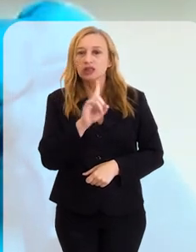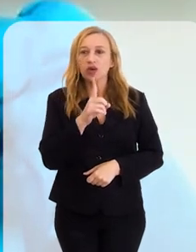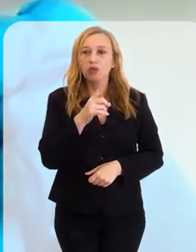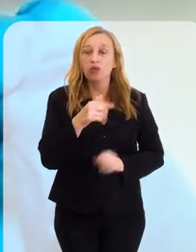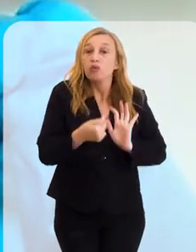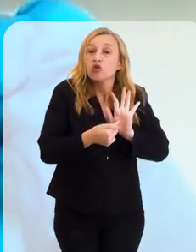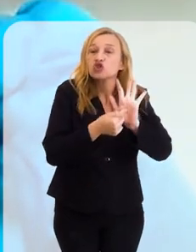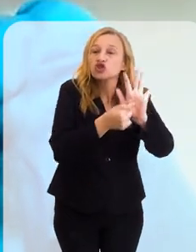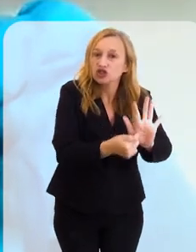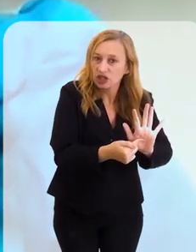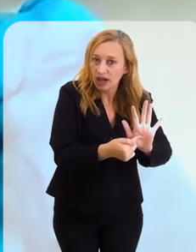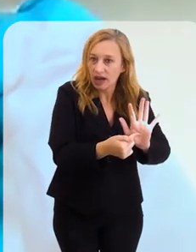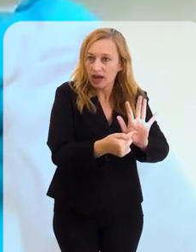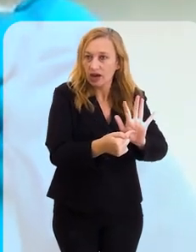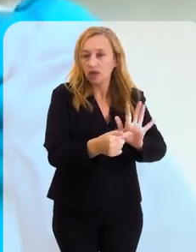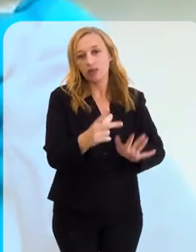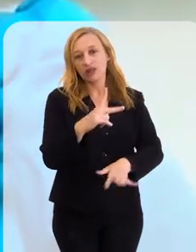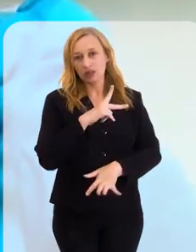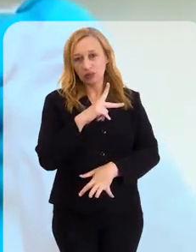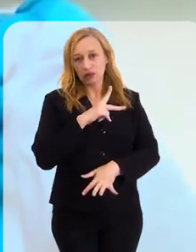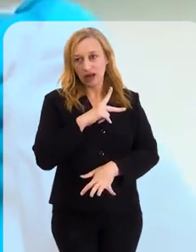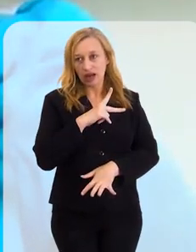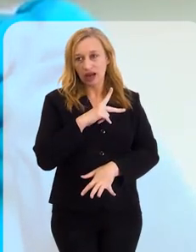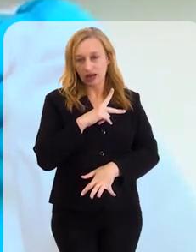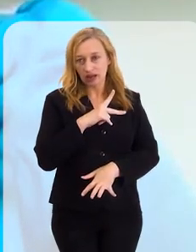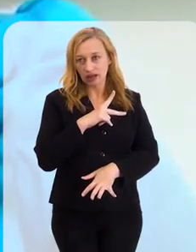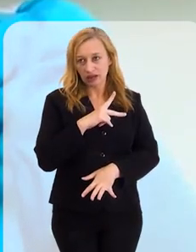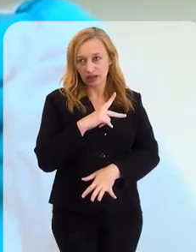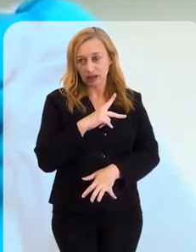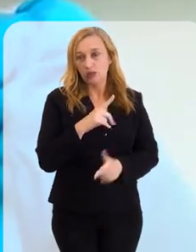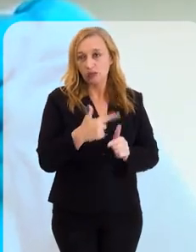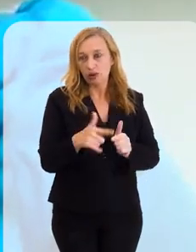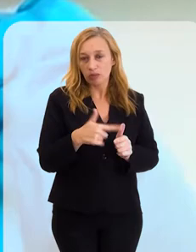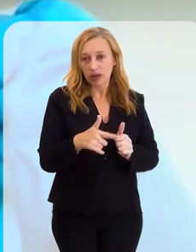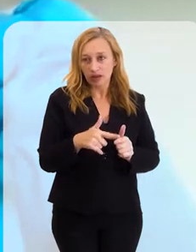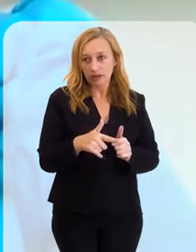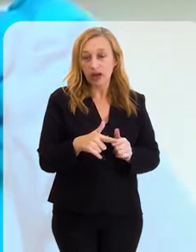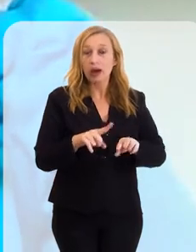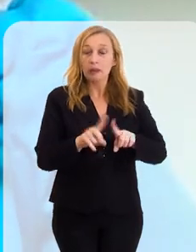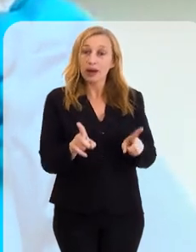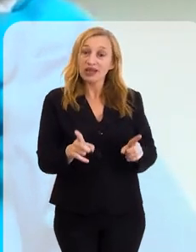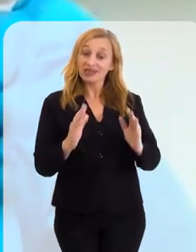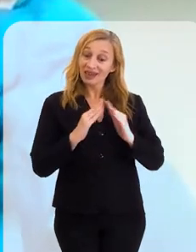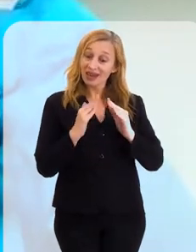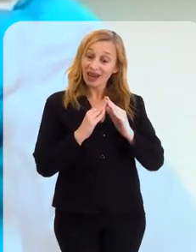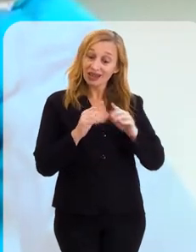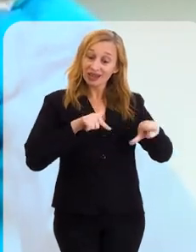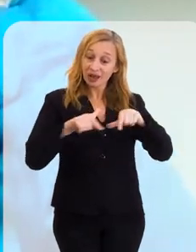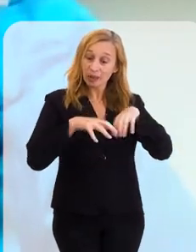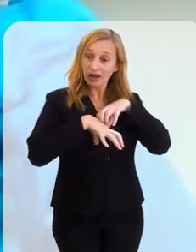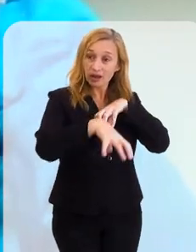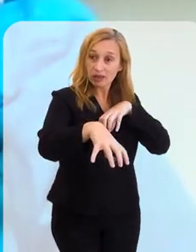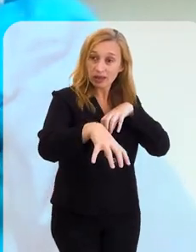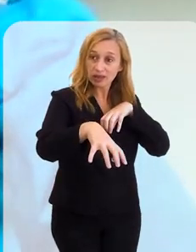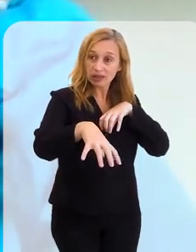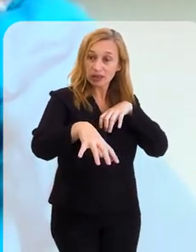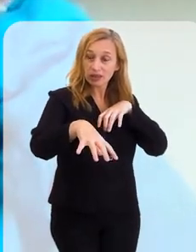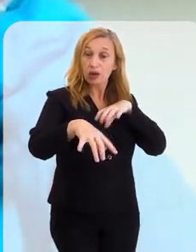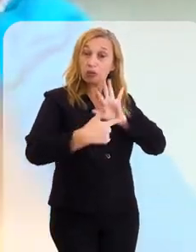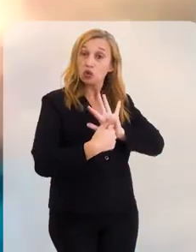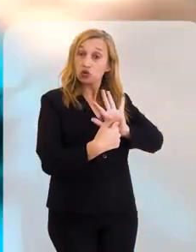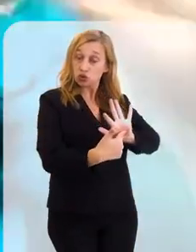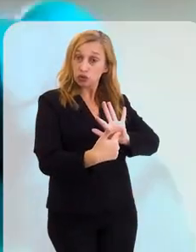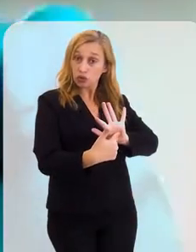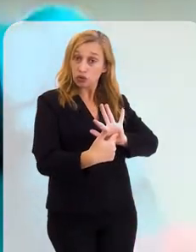das pessoas no presencial não expressarem o seu contexto pessoal, né, e com o trabalho remoto em casa,